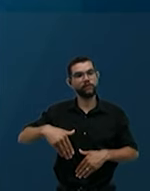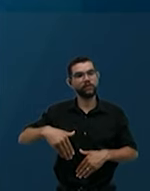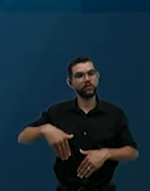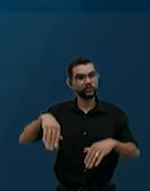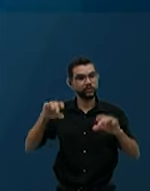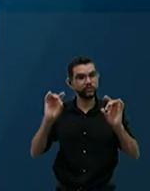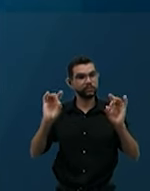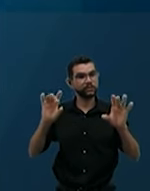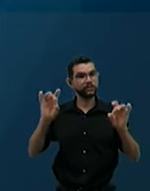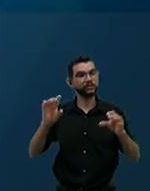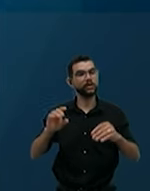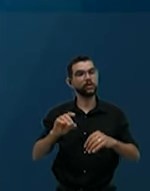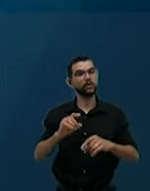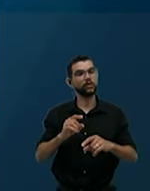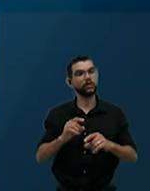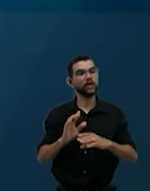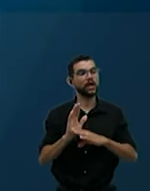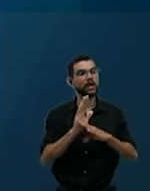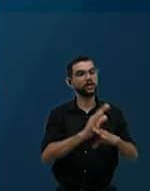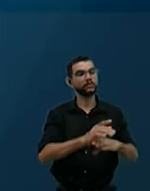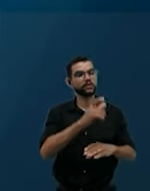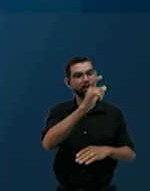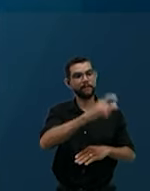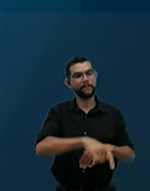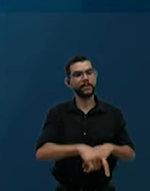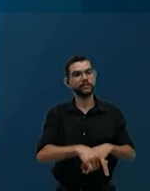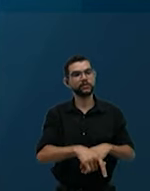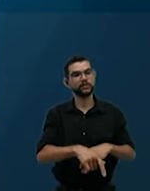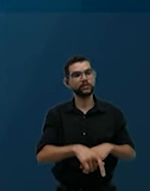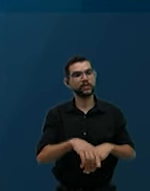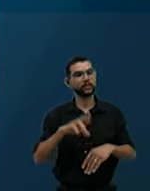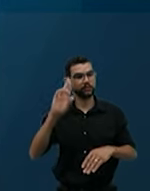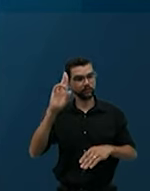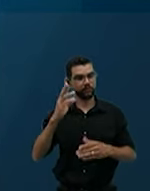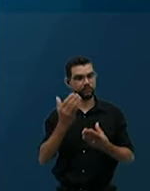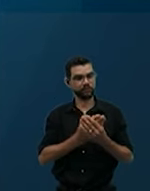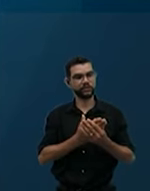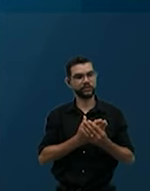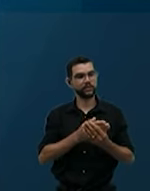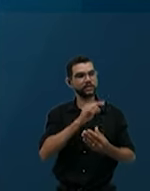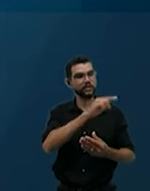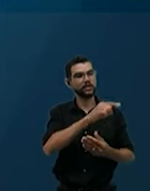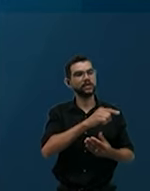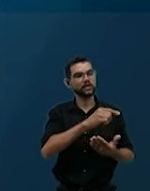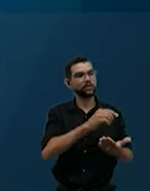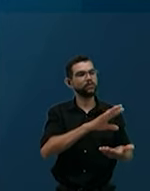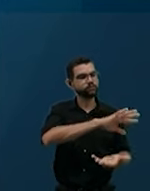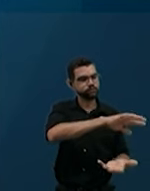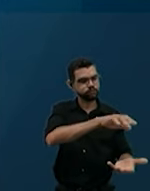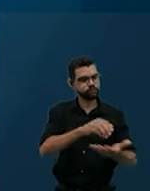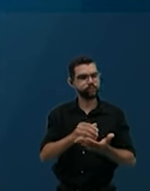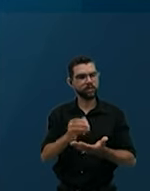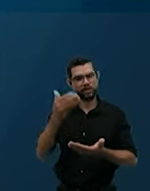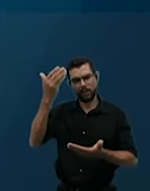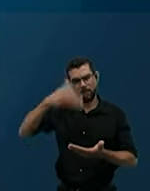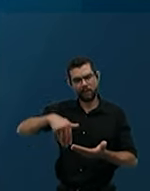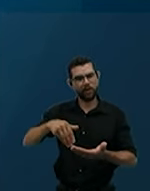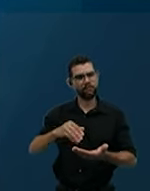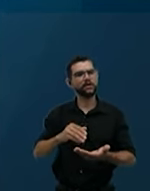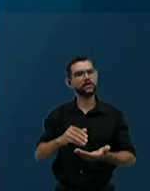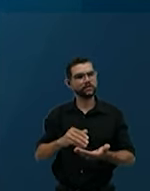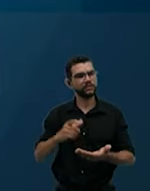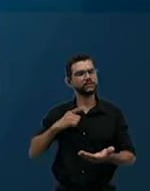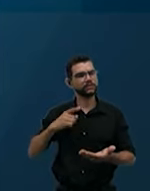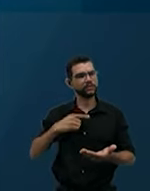processo, apresentou todas as provas no âmbito administrativo. Então, cai por terra a tese do INSS neste